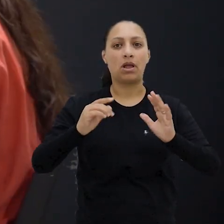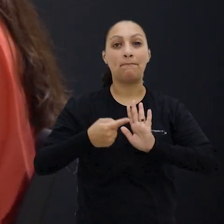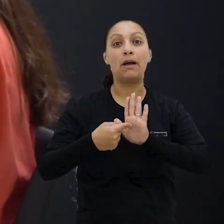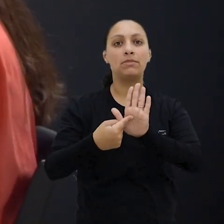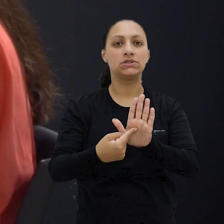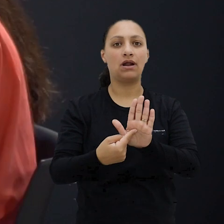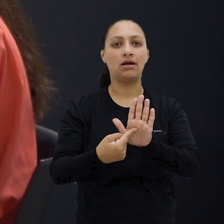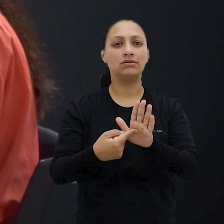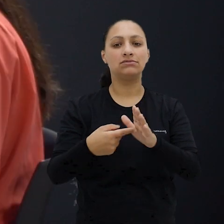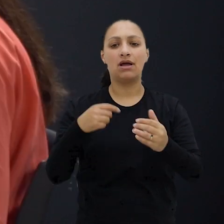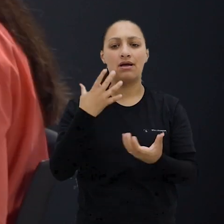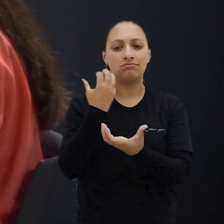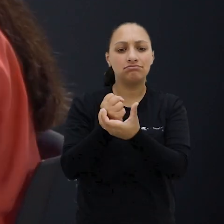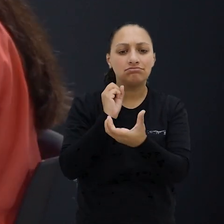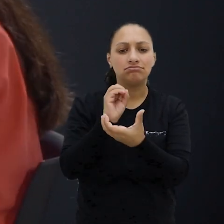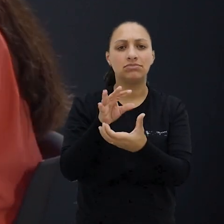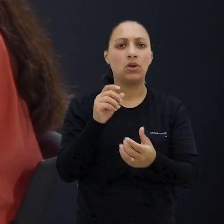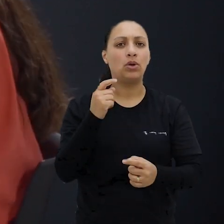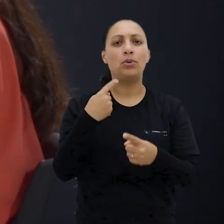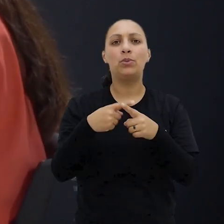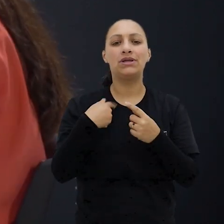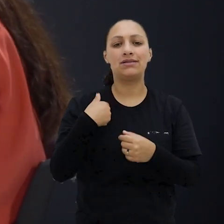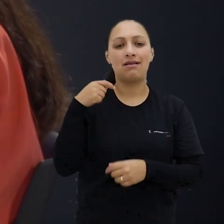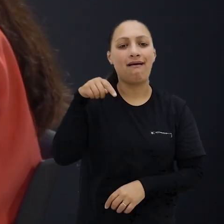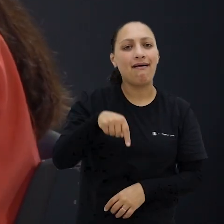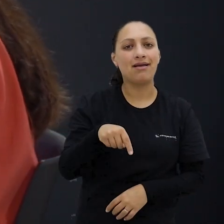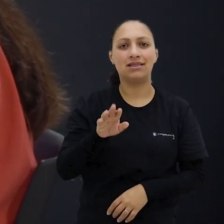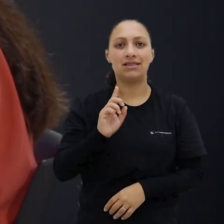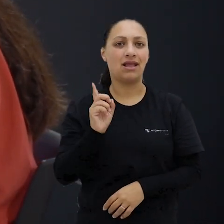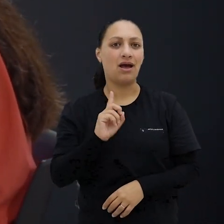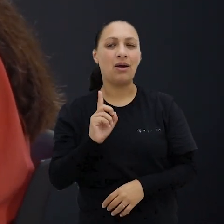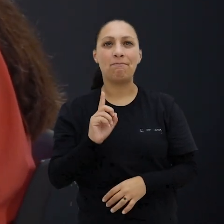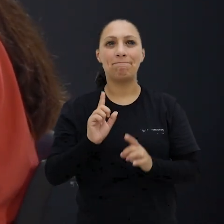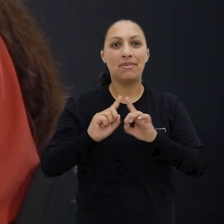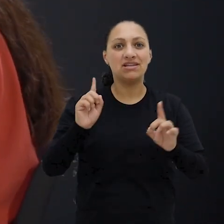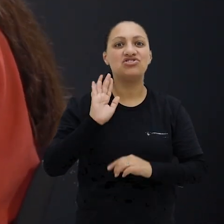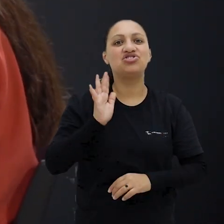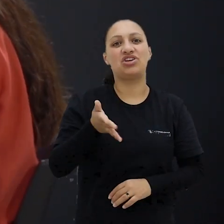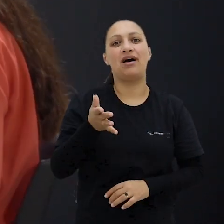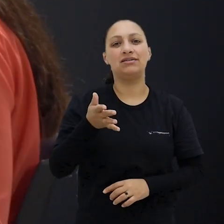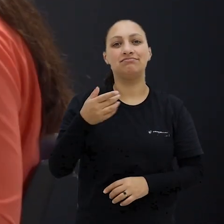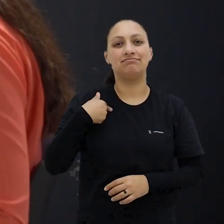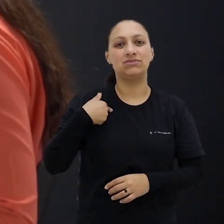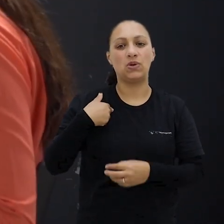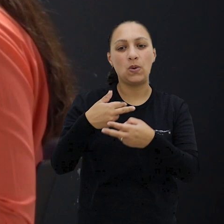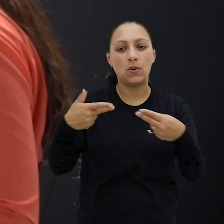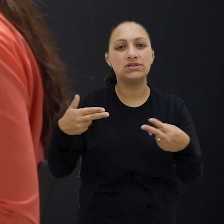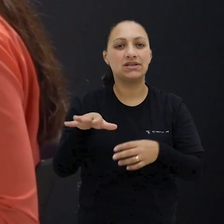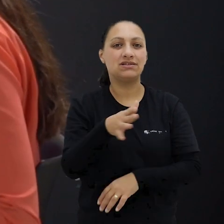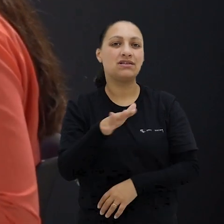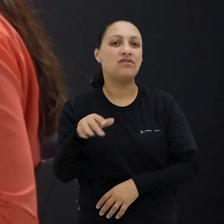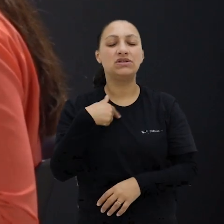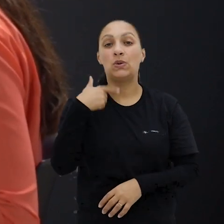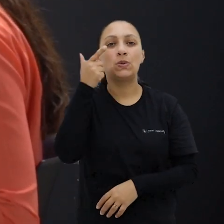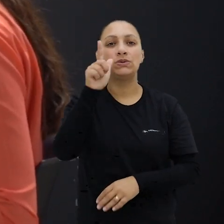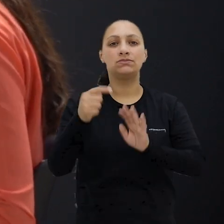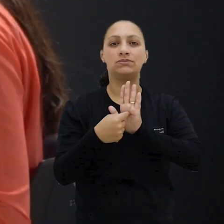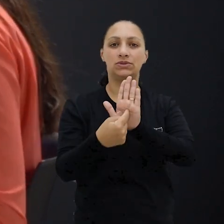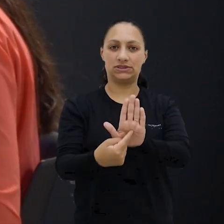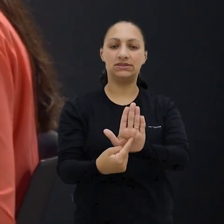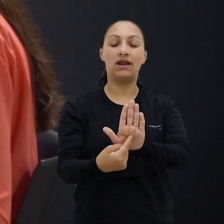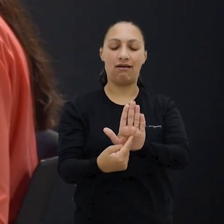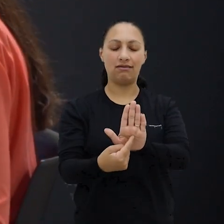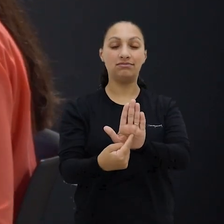está falando, por que tá aqui, por que não tá, o que tenha, já é um reflexo de algumas coisas que a gente talvez não consiga